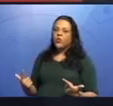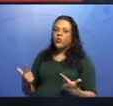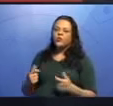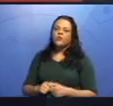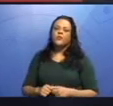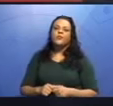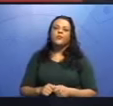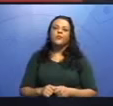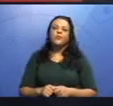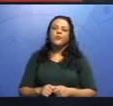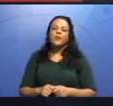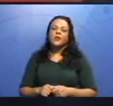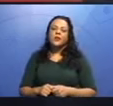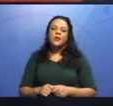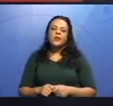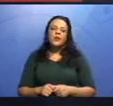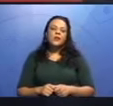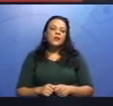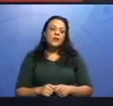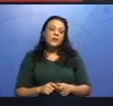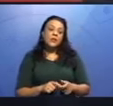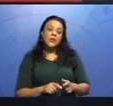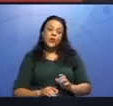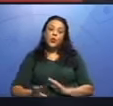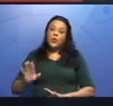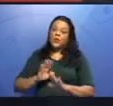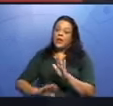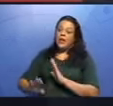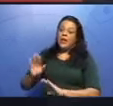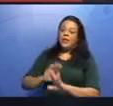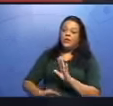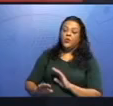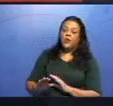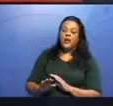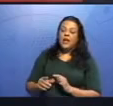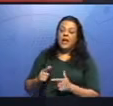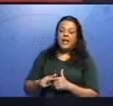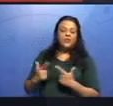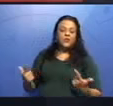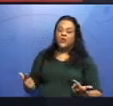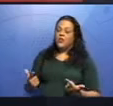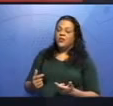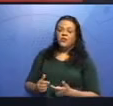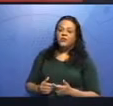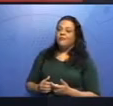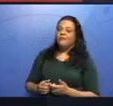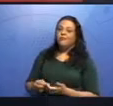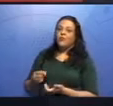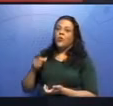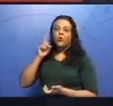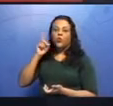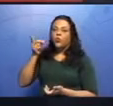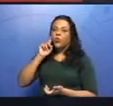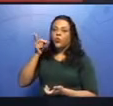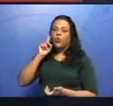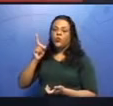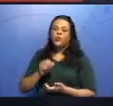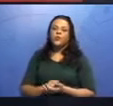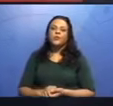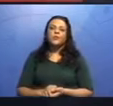não espere, porém, que ela bata sempre a sua porta. Observe que geralmente se separa uma oração da outra por ponto e